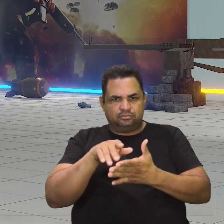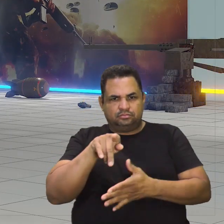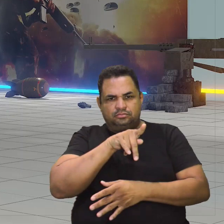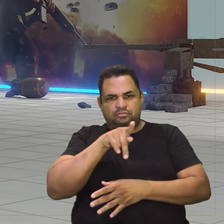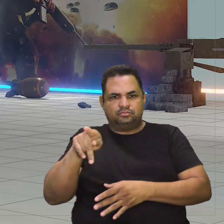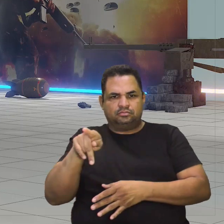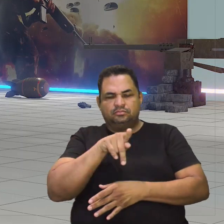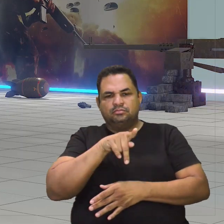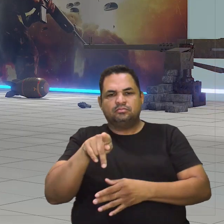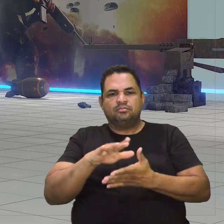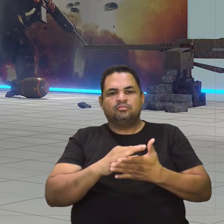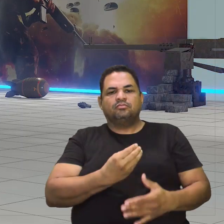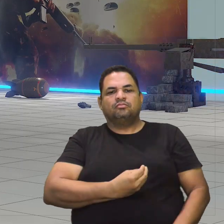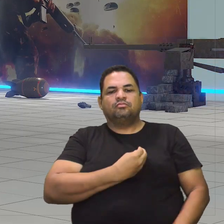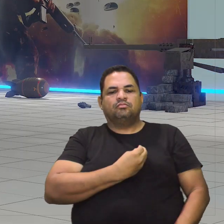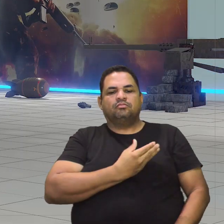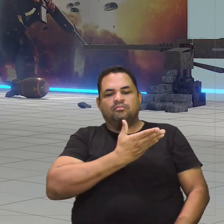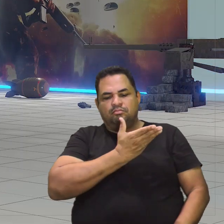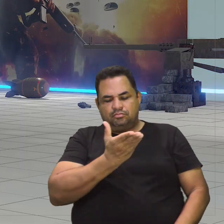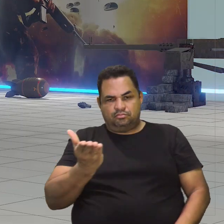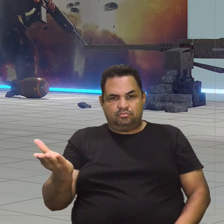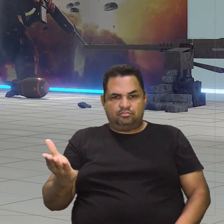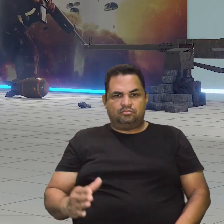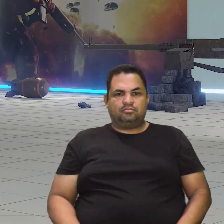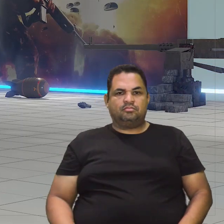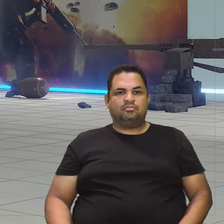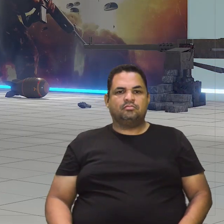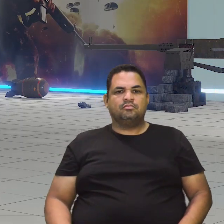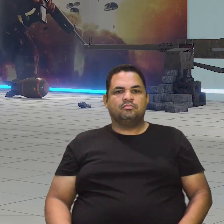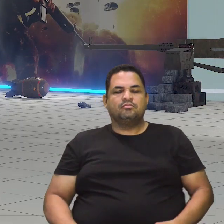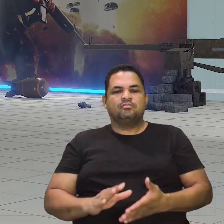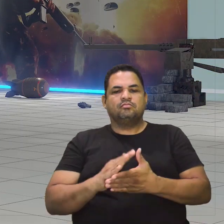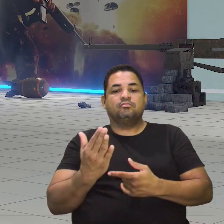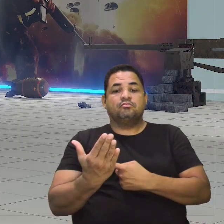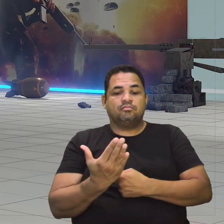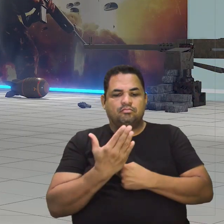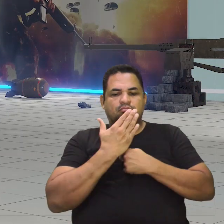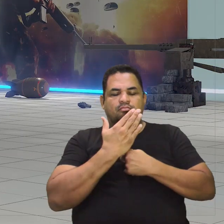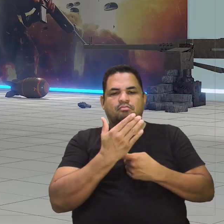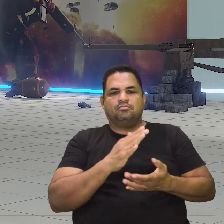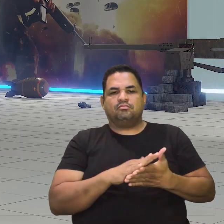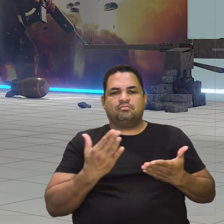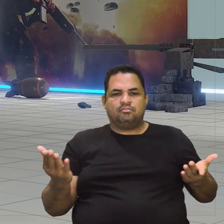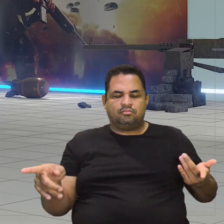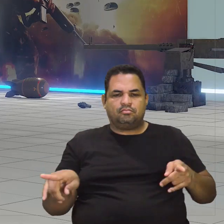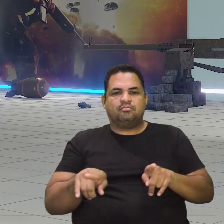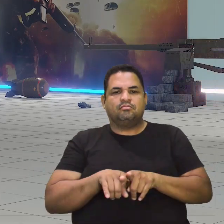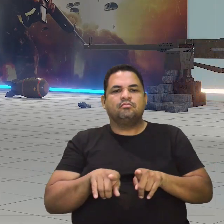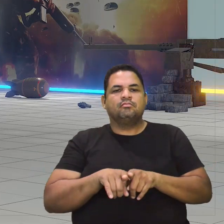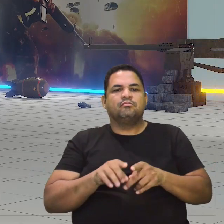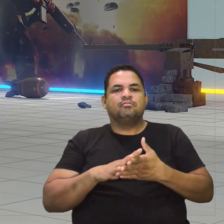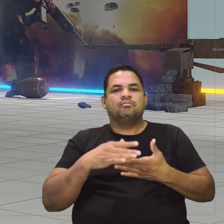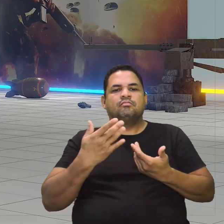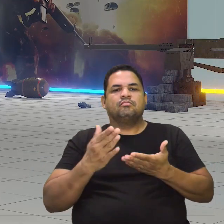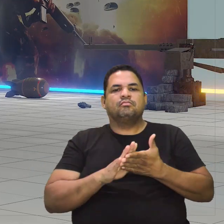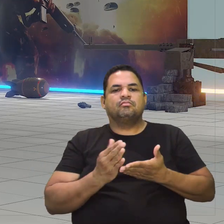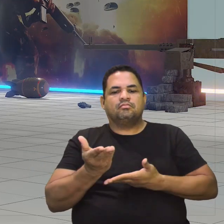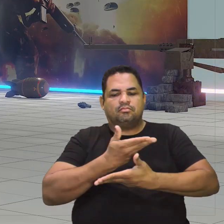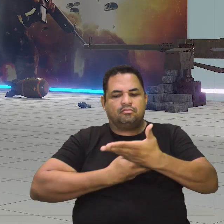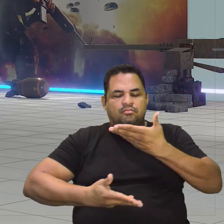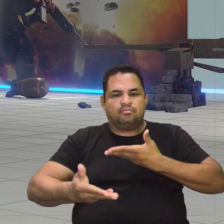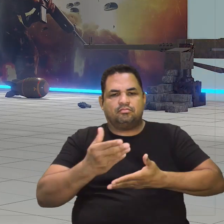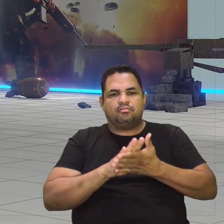professor, à professora que está na ponta, nos auxiliando, nos ajudando, fazendo essa parceria,